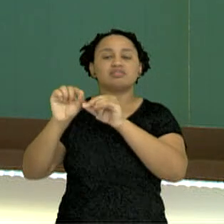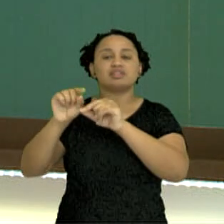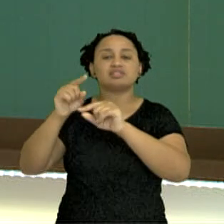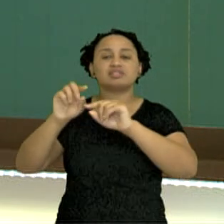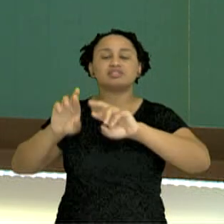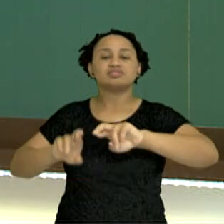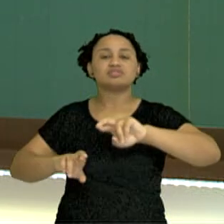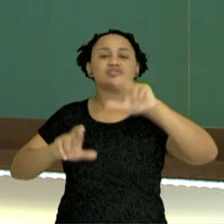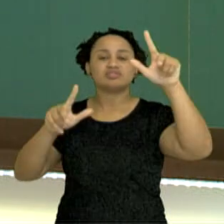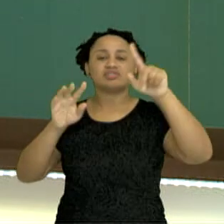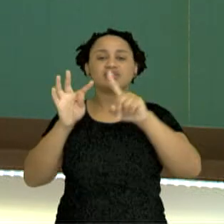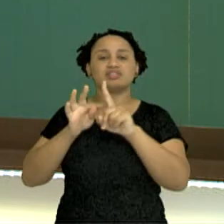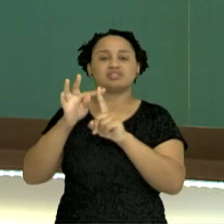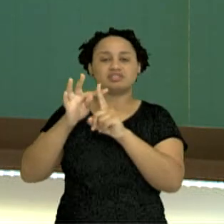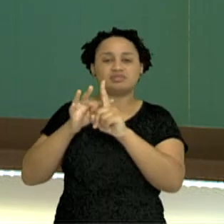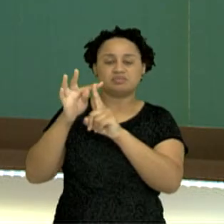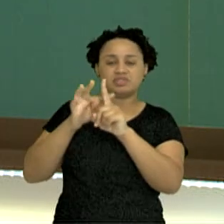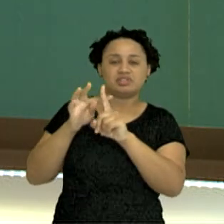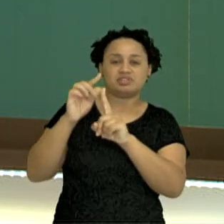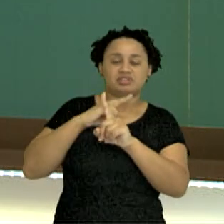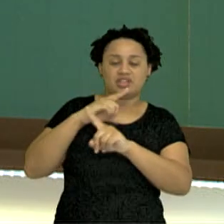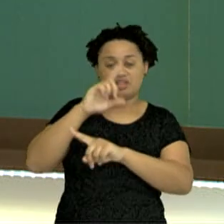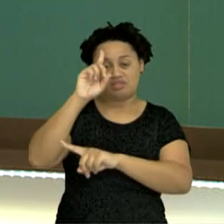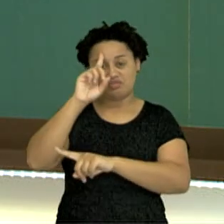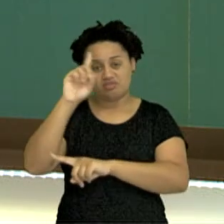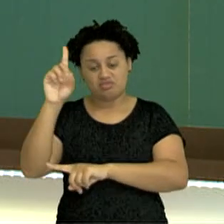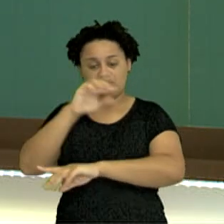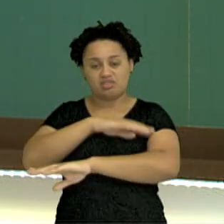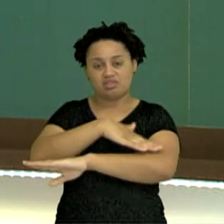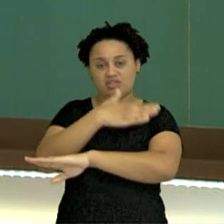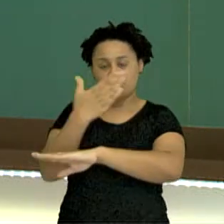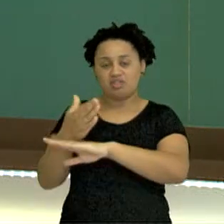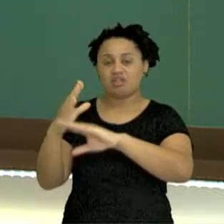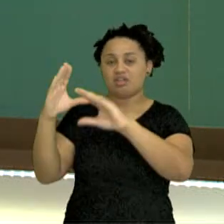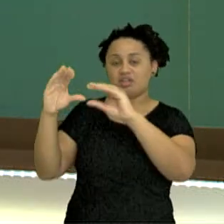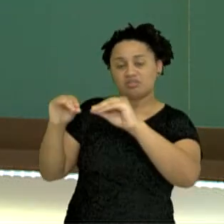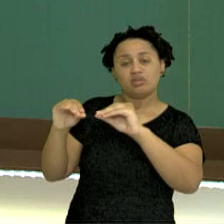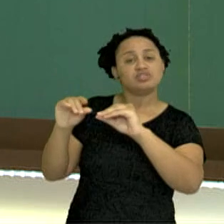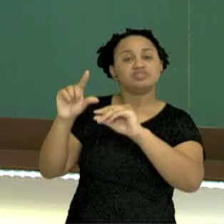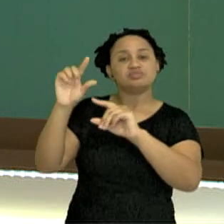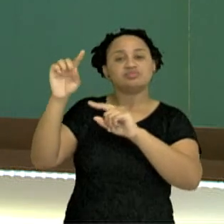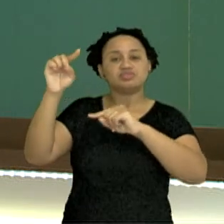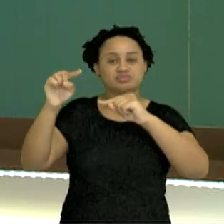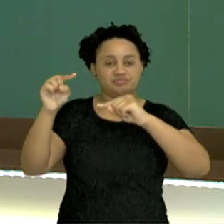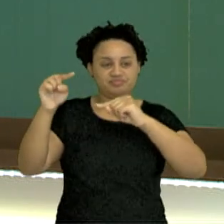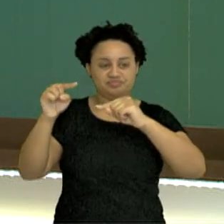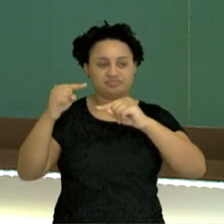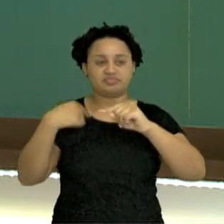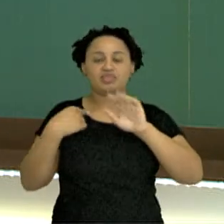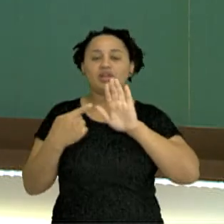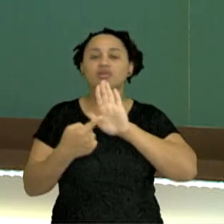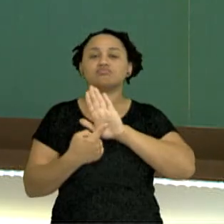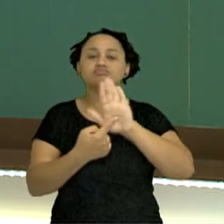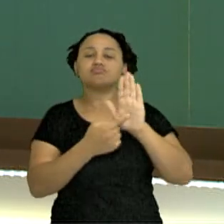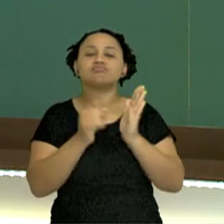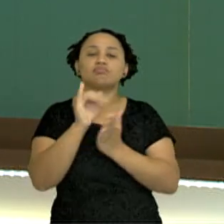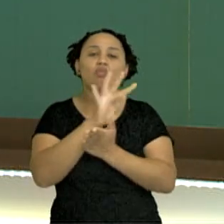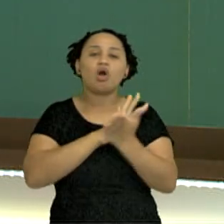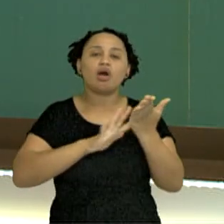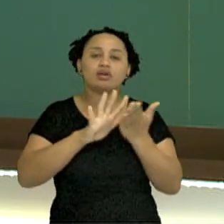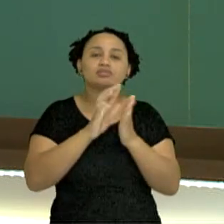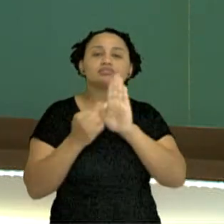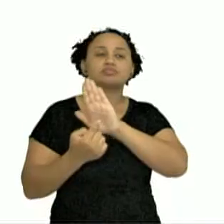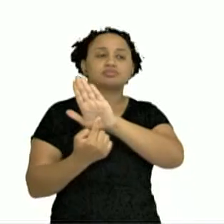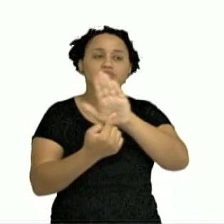térmica, a diferença de temperatura entre o dia e a noite, seja muito menor. Que é exatamente o que essas duas imagens aqui mostram